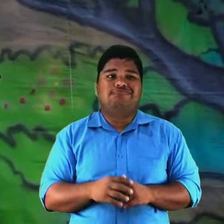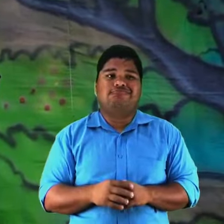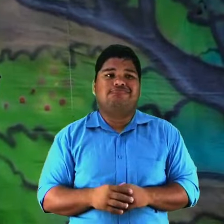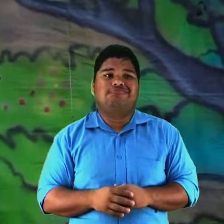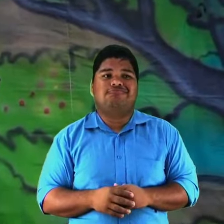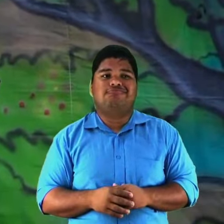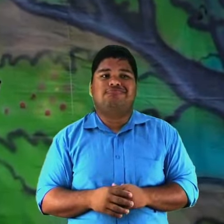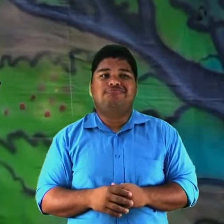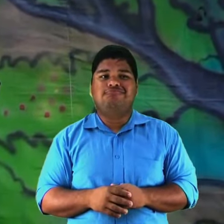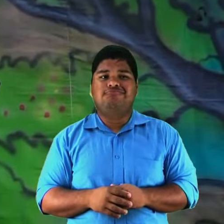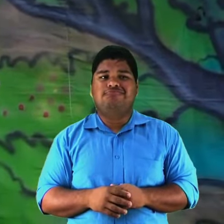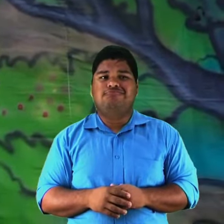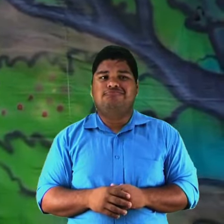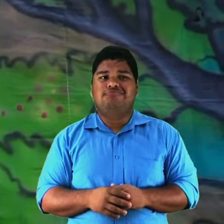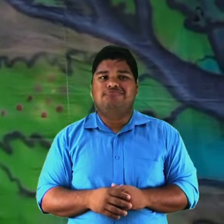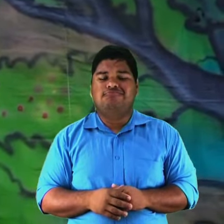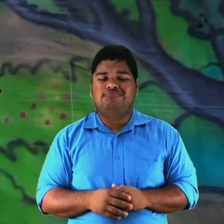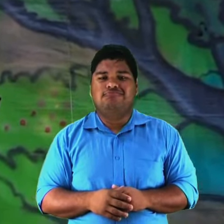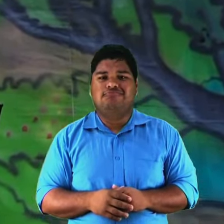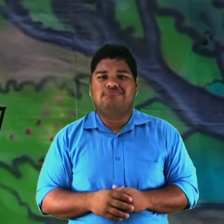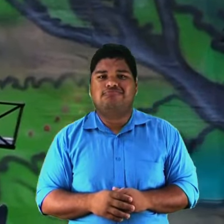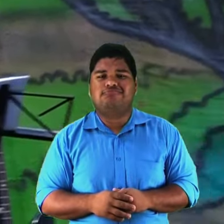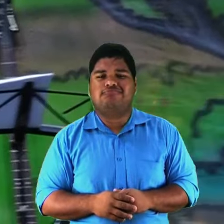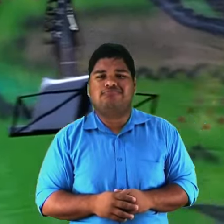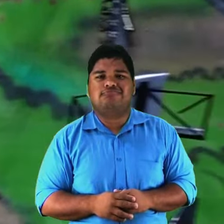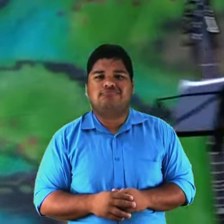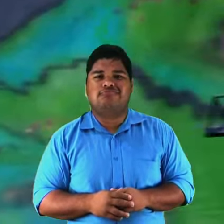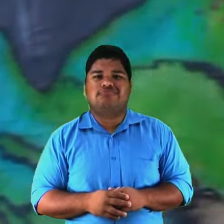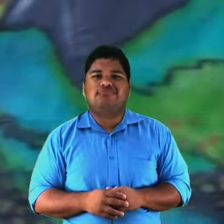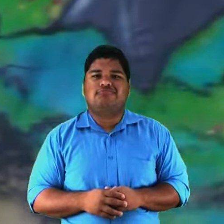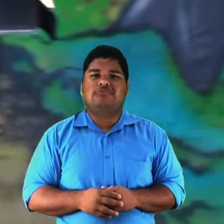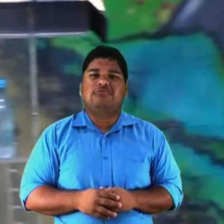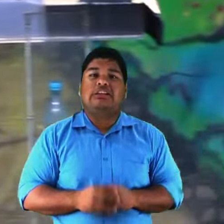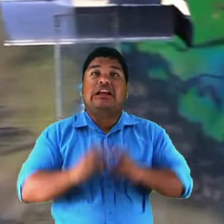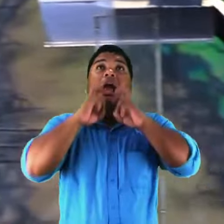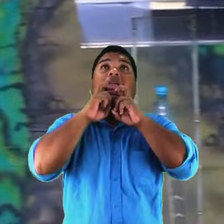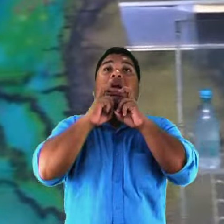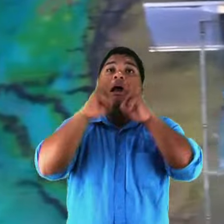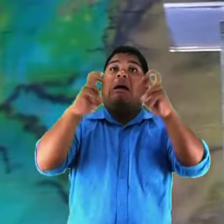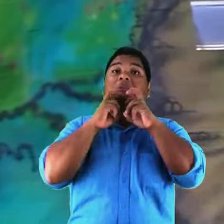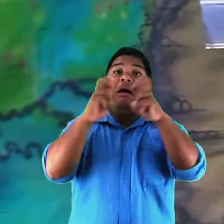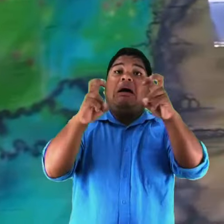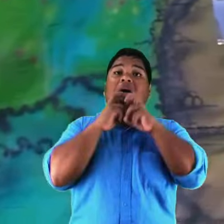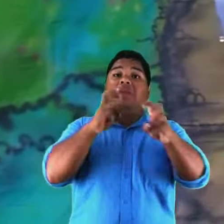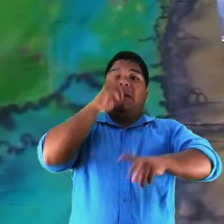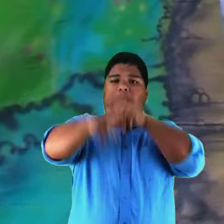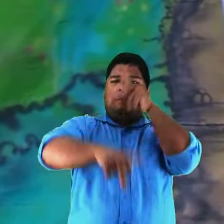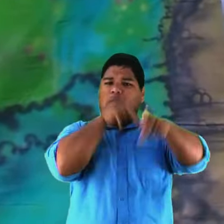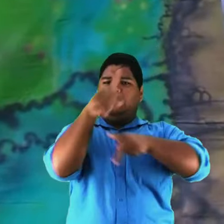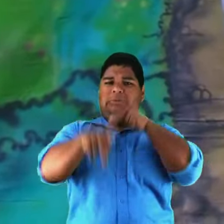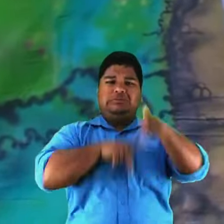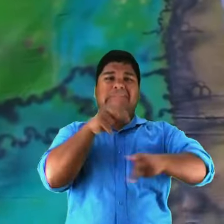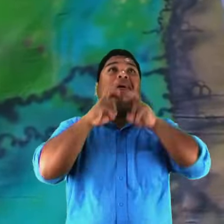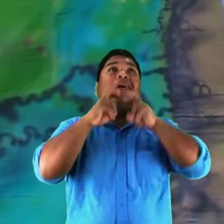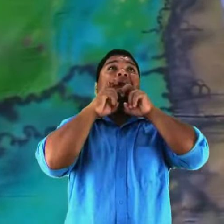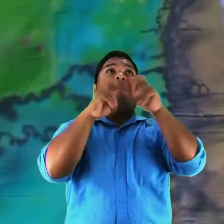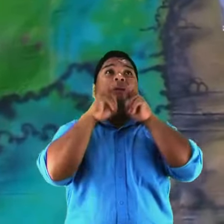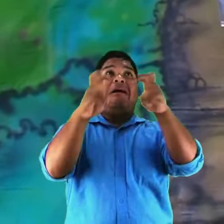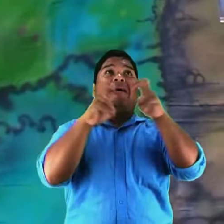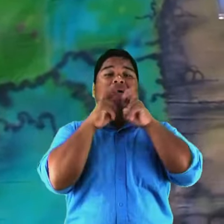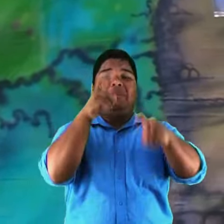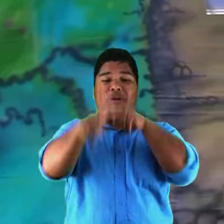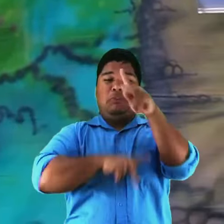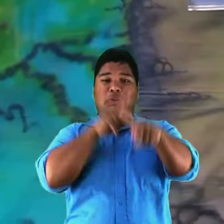militar que estava lutando para nós não nos tornarmos, clamado pela população, clamado pelo